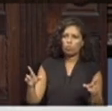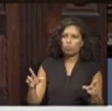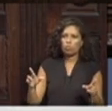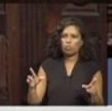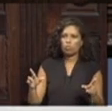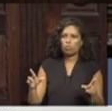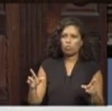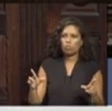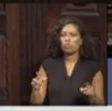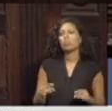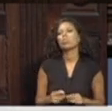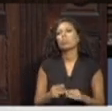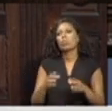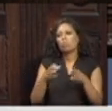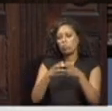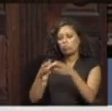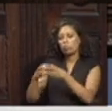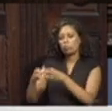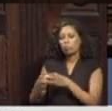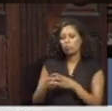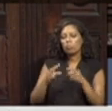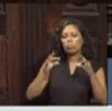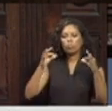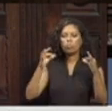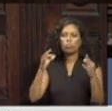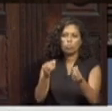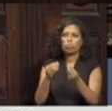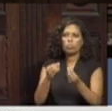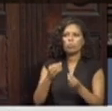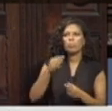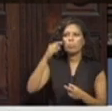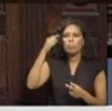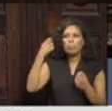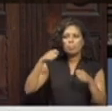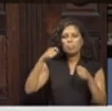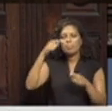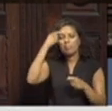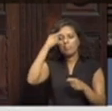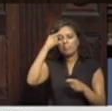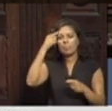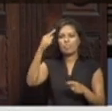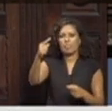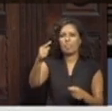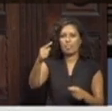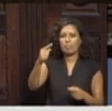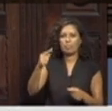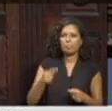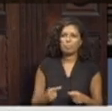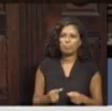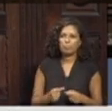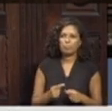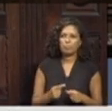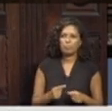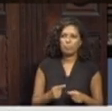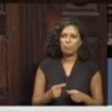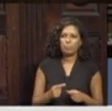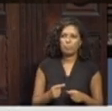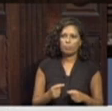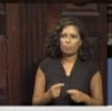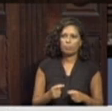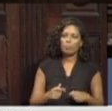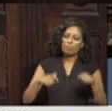fomos invadidos por um bando de bandidos e facínoras e estamos sob o jugo desses bandidos e